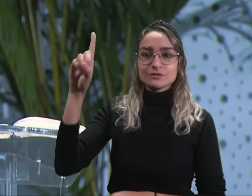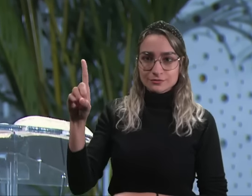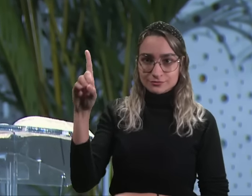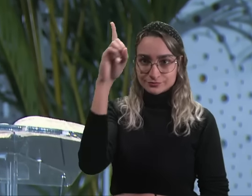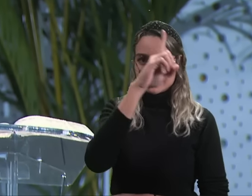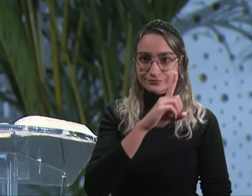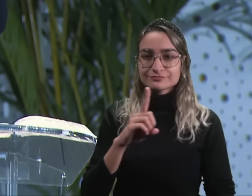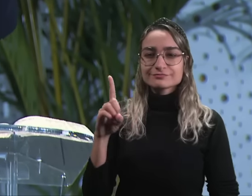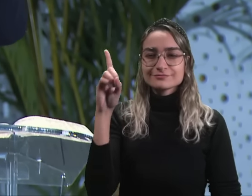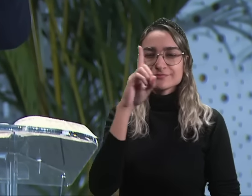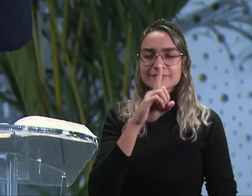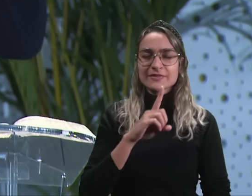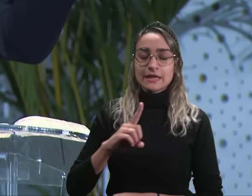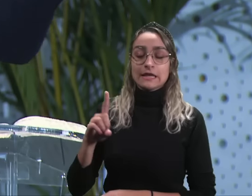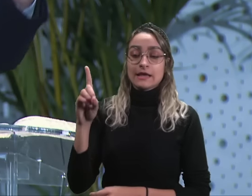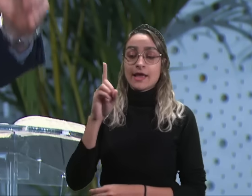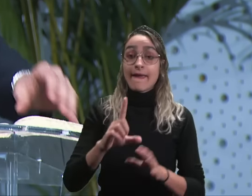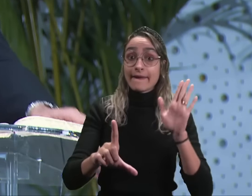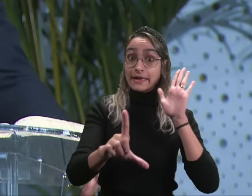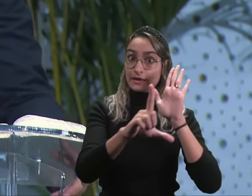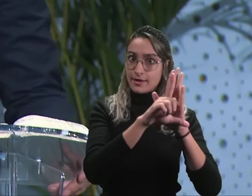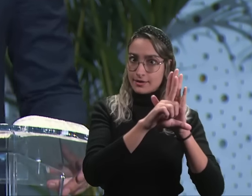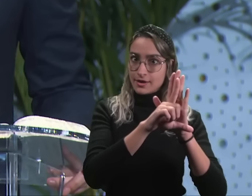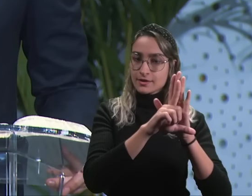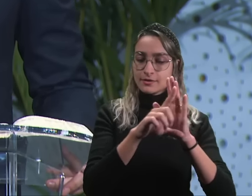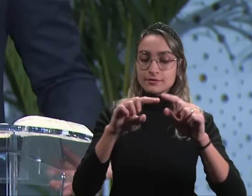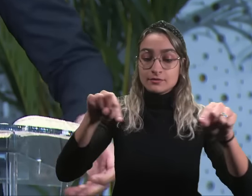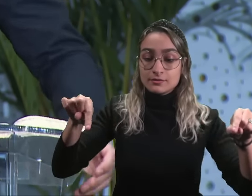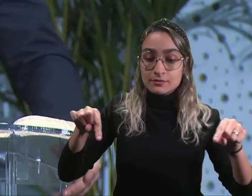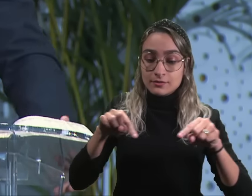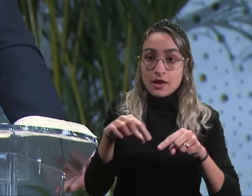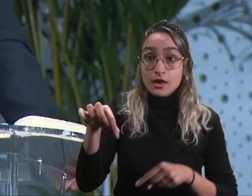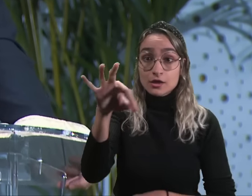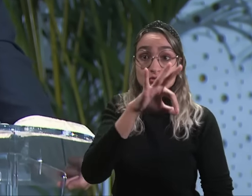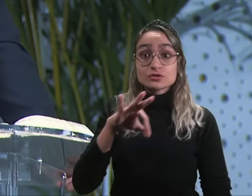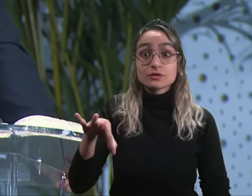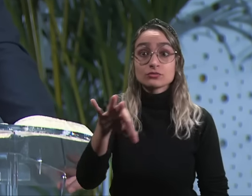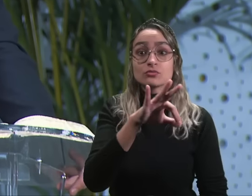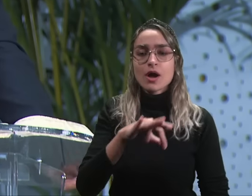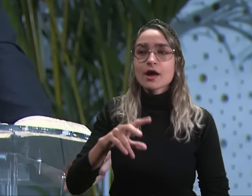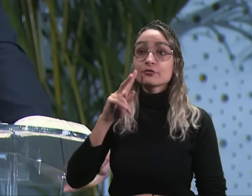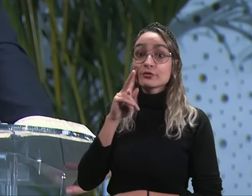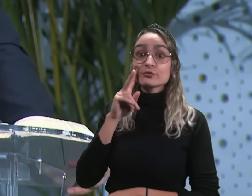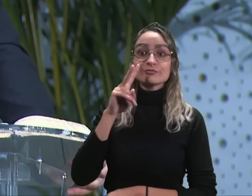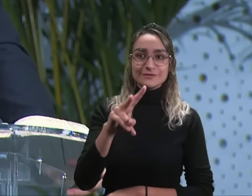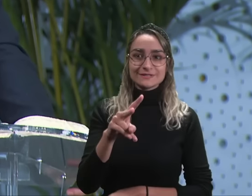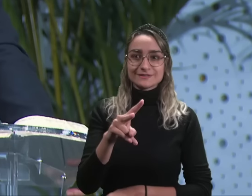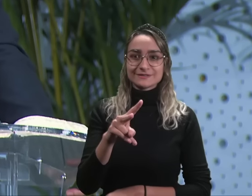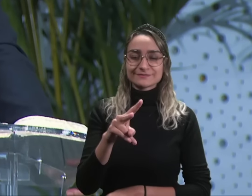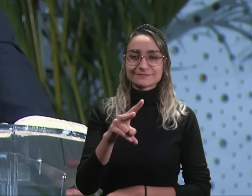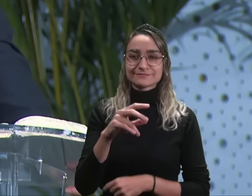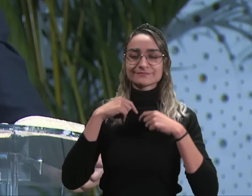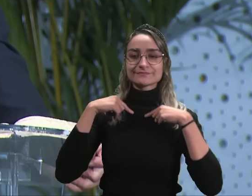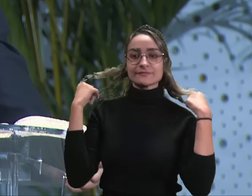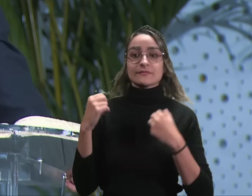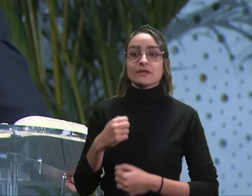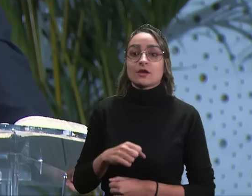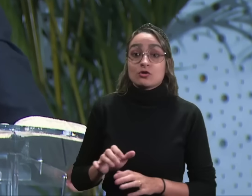porque a lei o Santuário foram vistos e o sábado há uma jovem uma jovem chamada